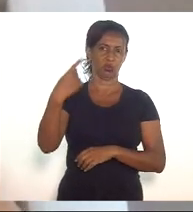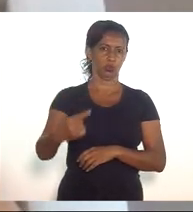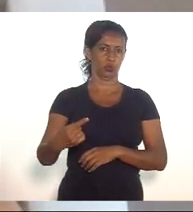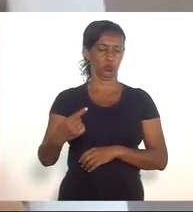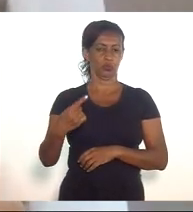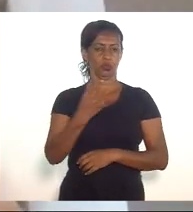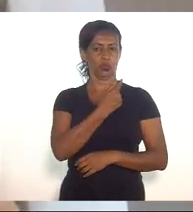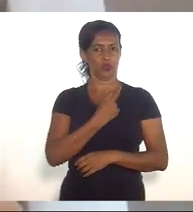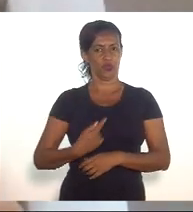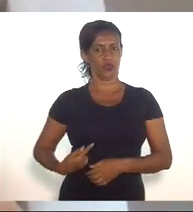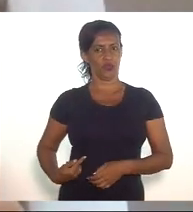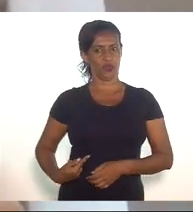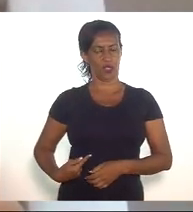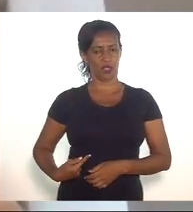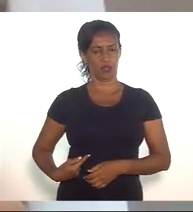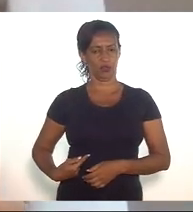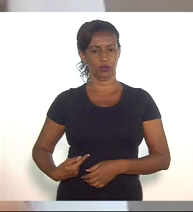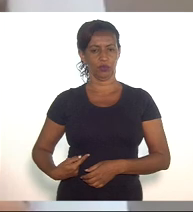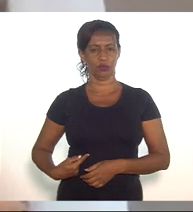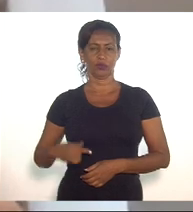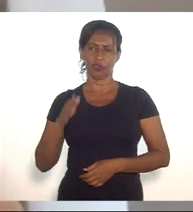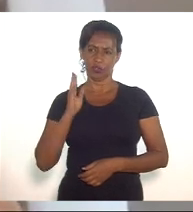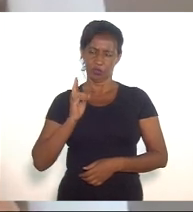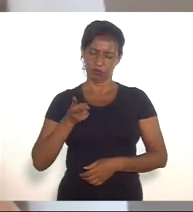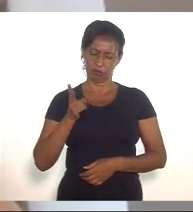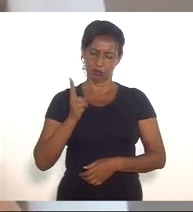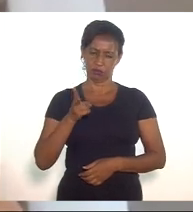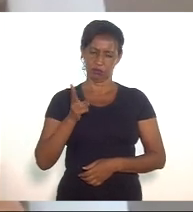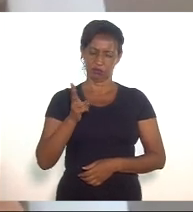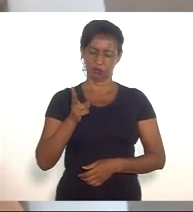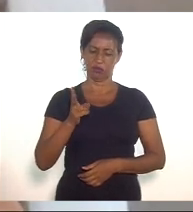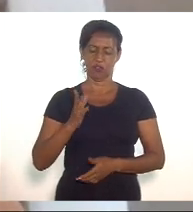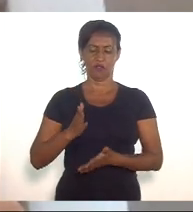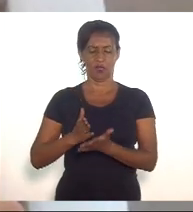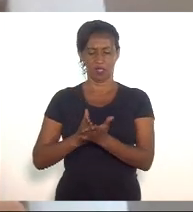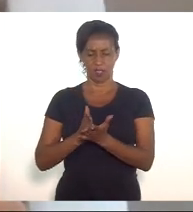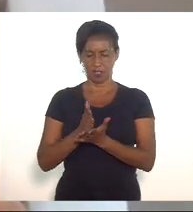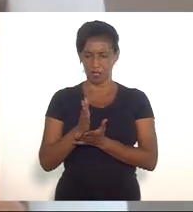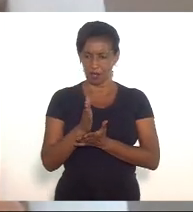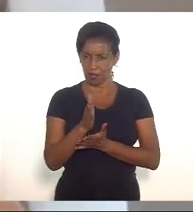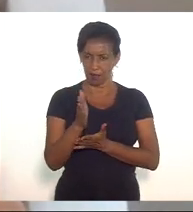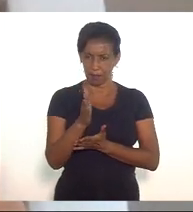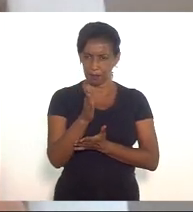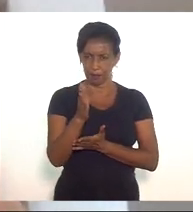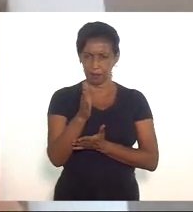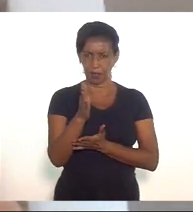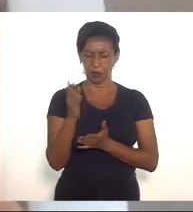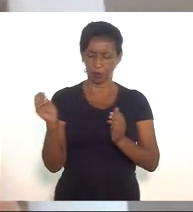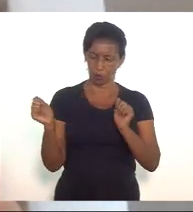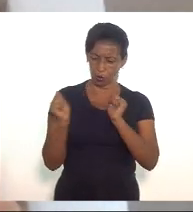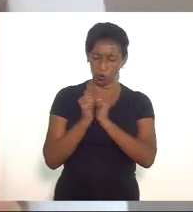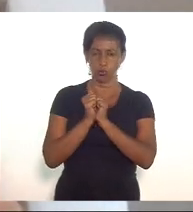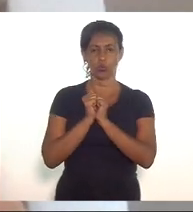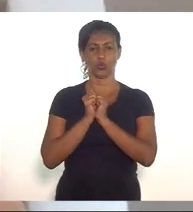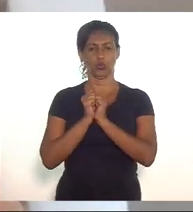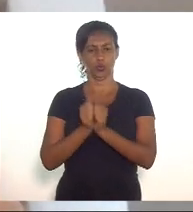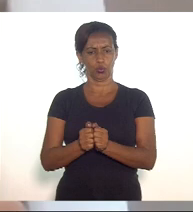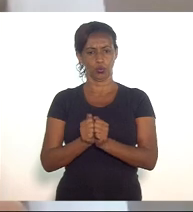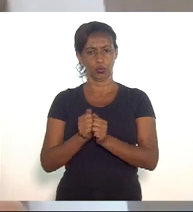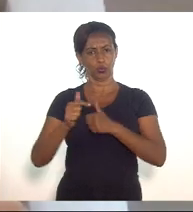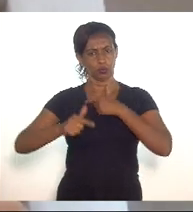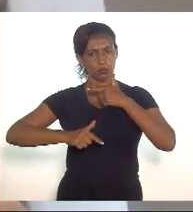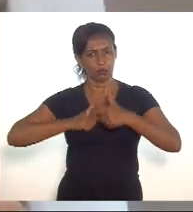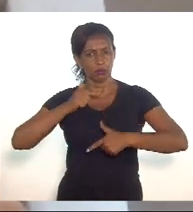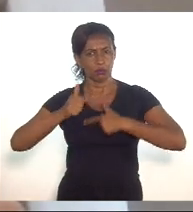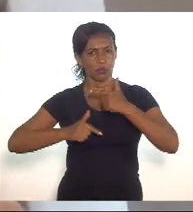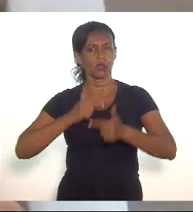governo que estiver em mantendo esse caminho que a gente começa a trilhar agora, nós vamos